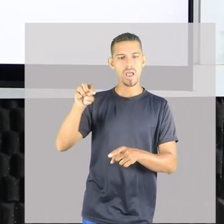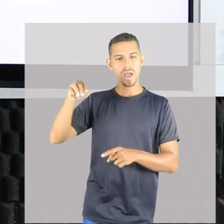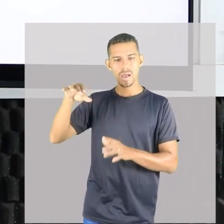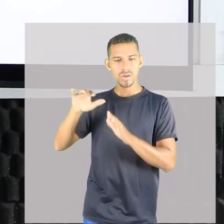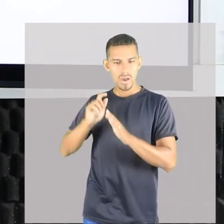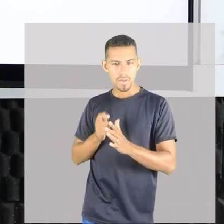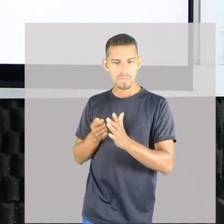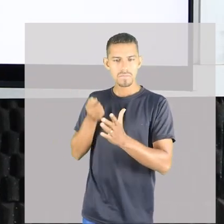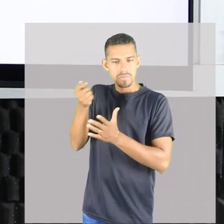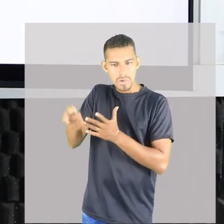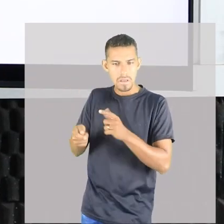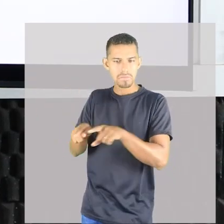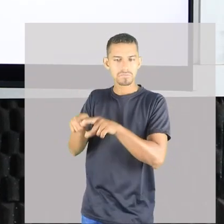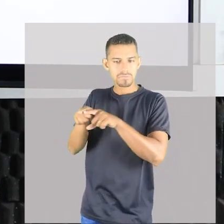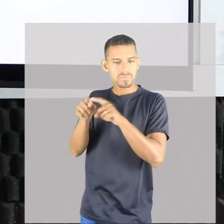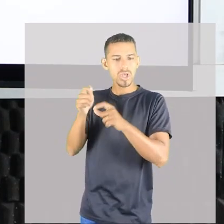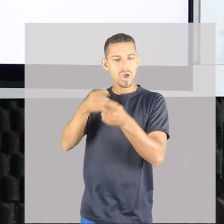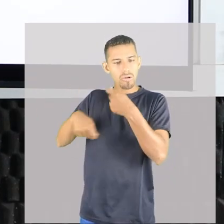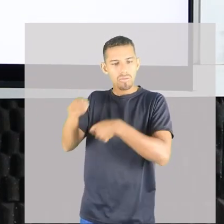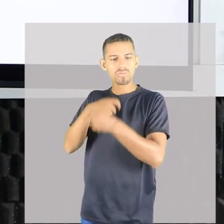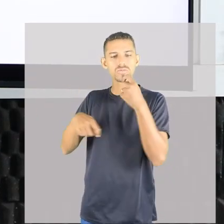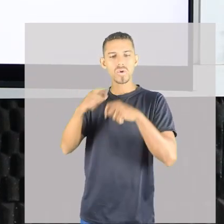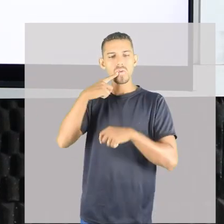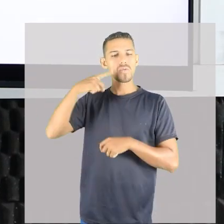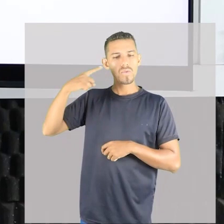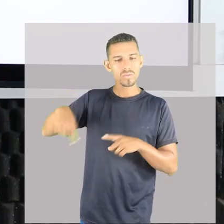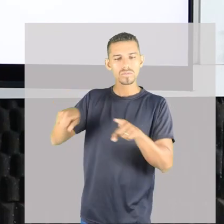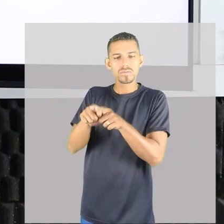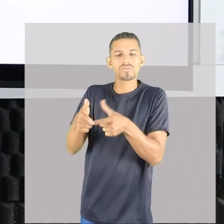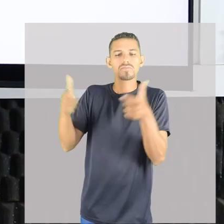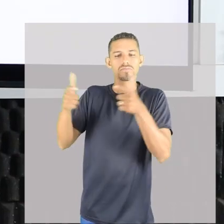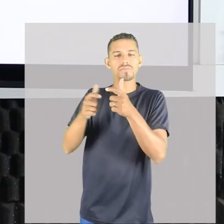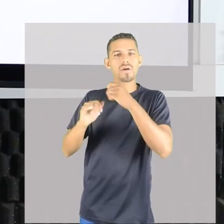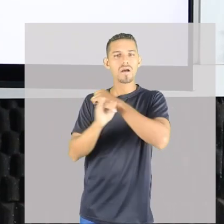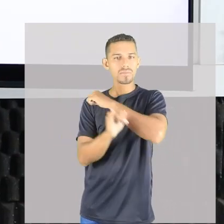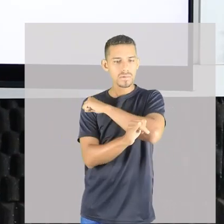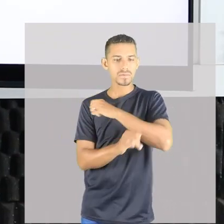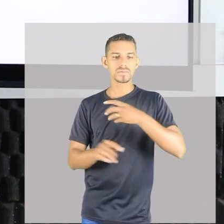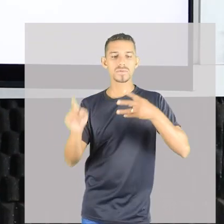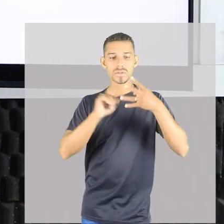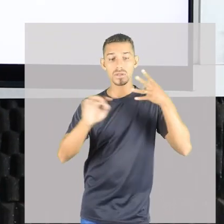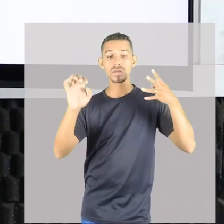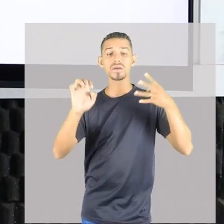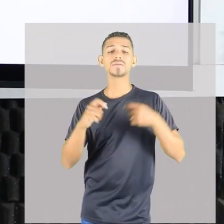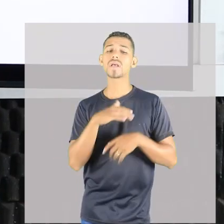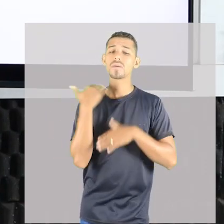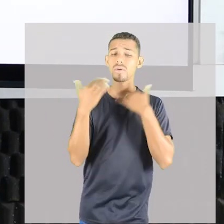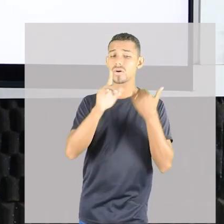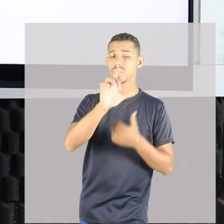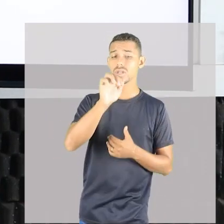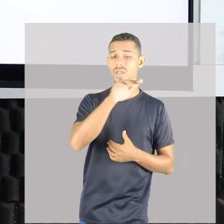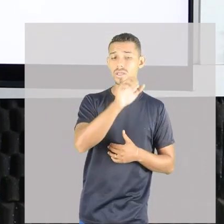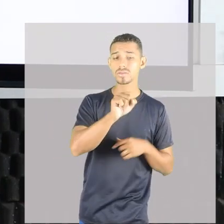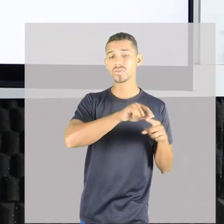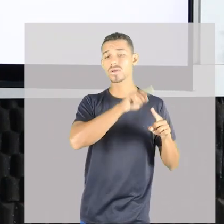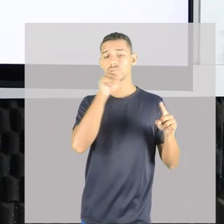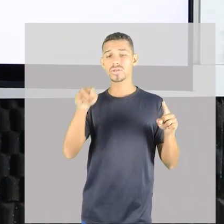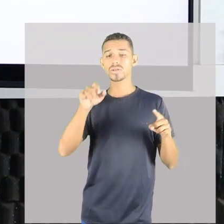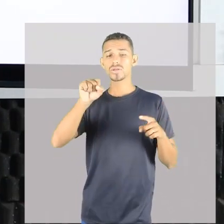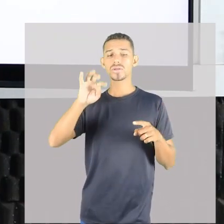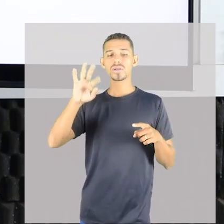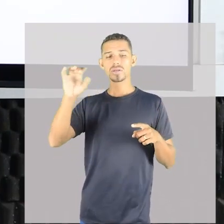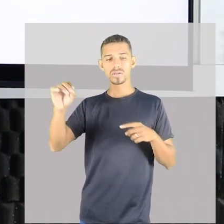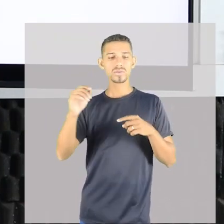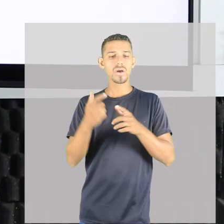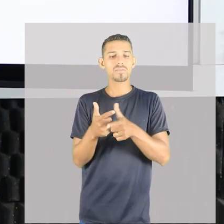economia russa por meio das grandes obras de infraestrutura. E letra E. Da morte de Lenin e da ascensão de Stalin, que estabeleceu